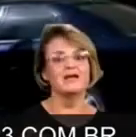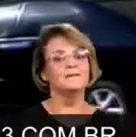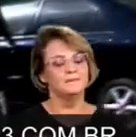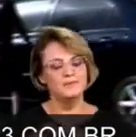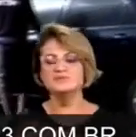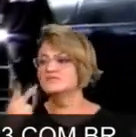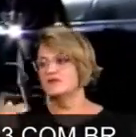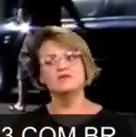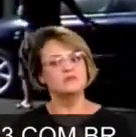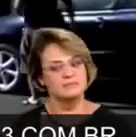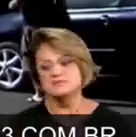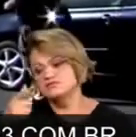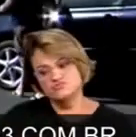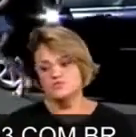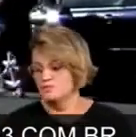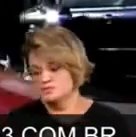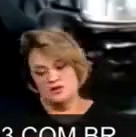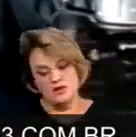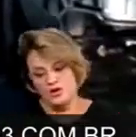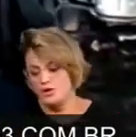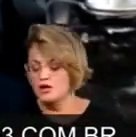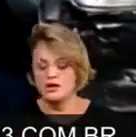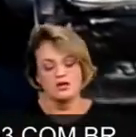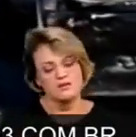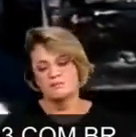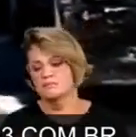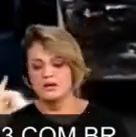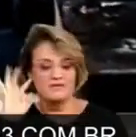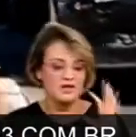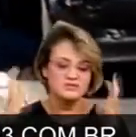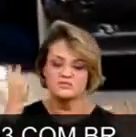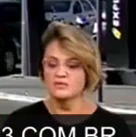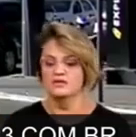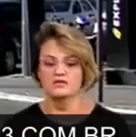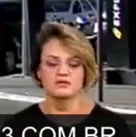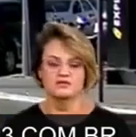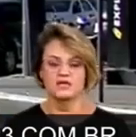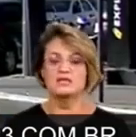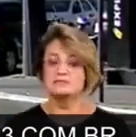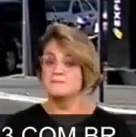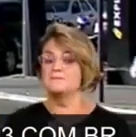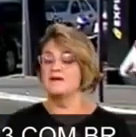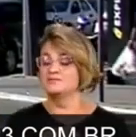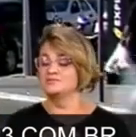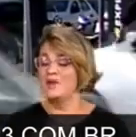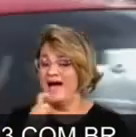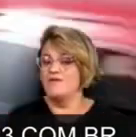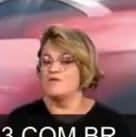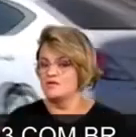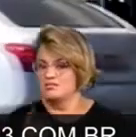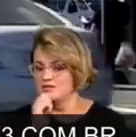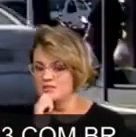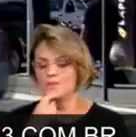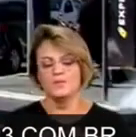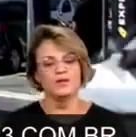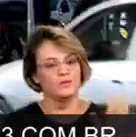entidade defende um novo censo em 2025 para corrigir possíveis distorções. O impacto só não vai ser imediato porque o